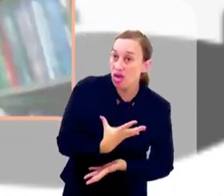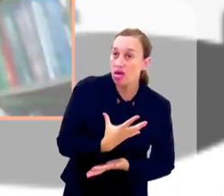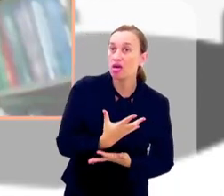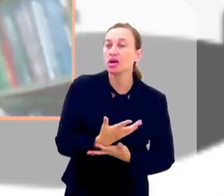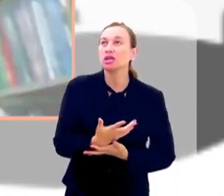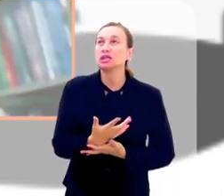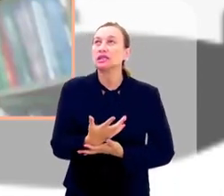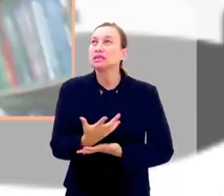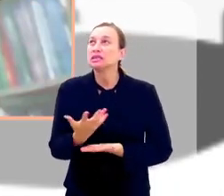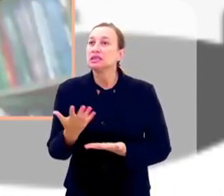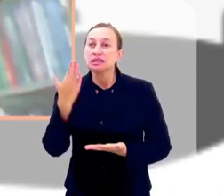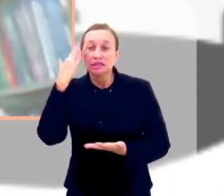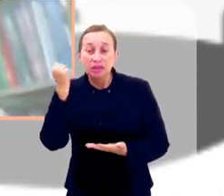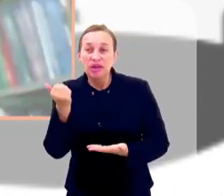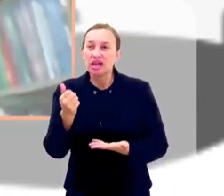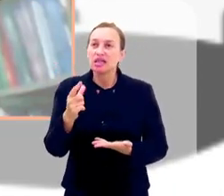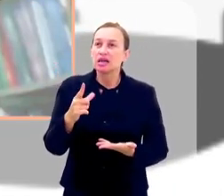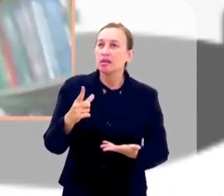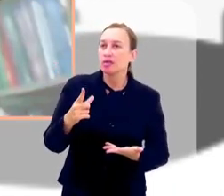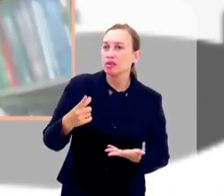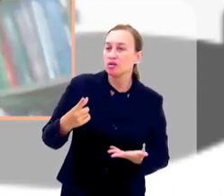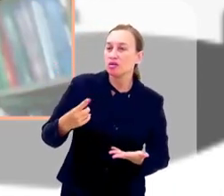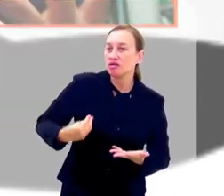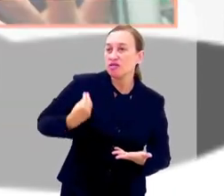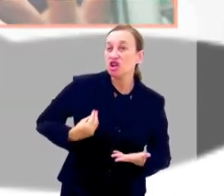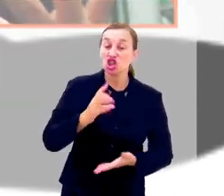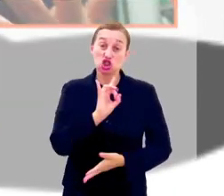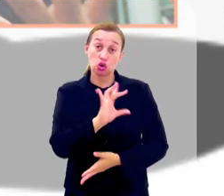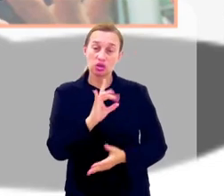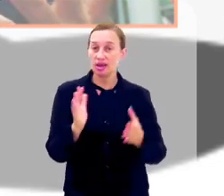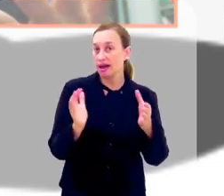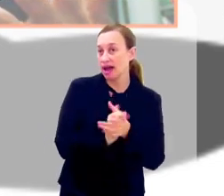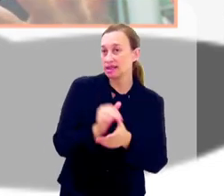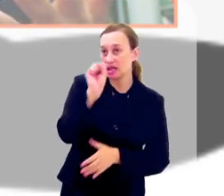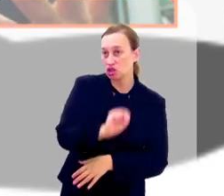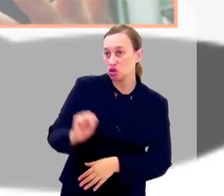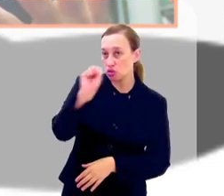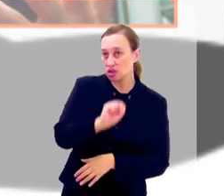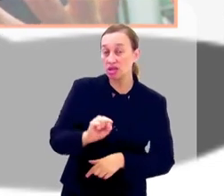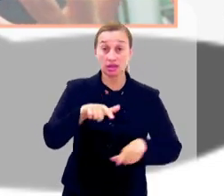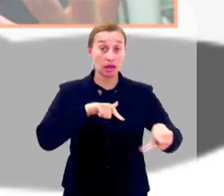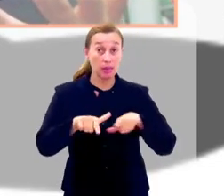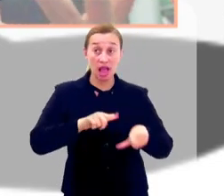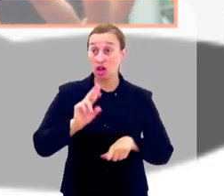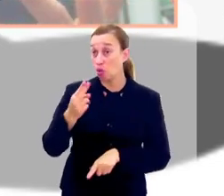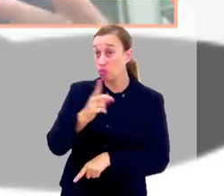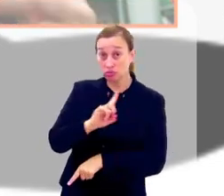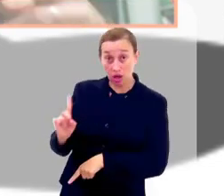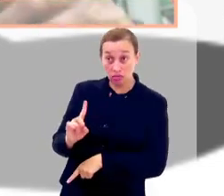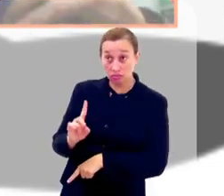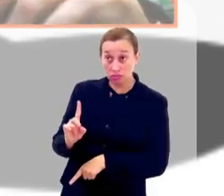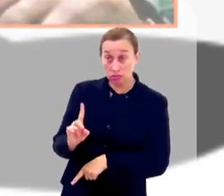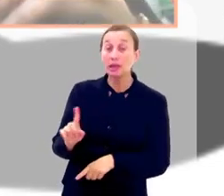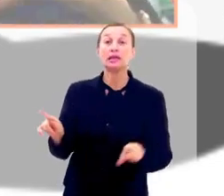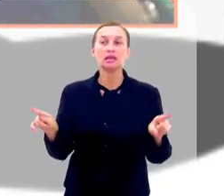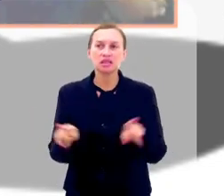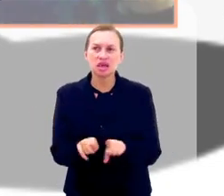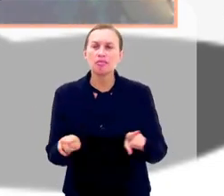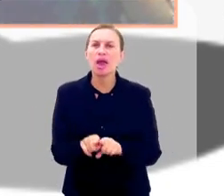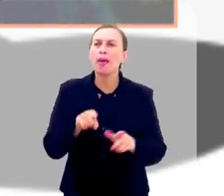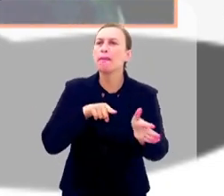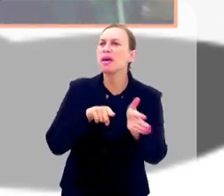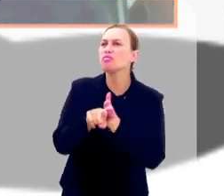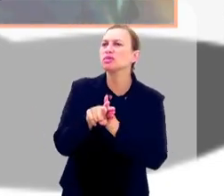pessoa estava bem? Para saber se a pessoa vivia sozinha, casada, solteira, empregada, trabalhando.